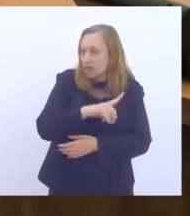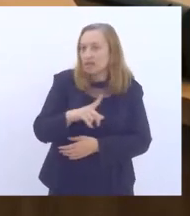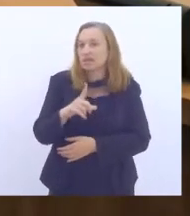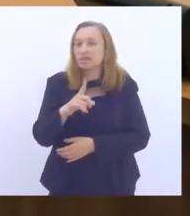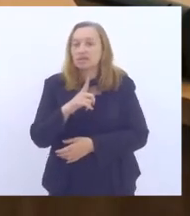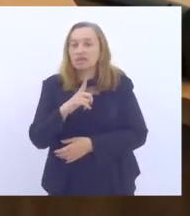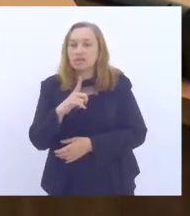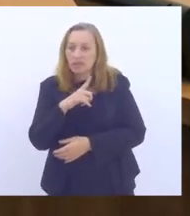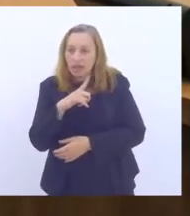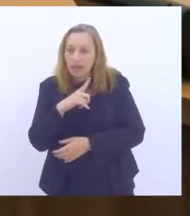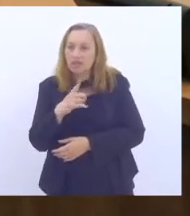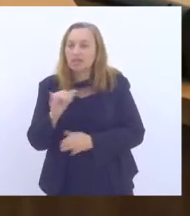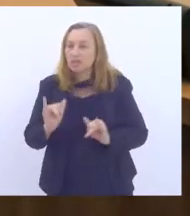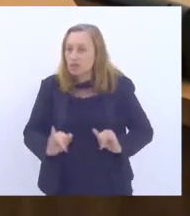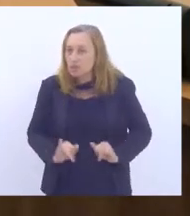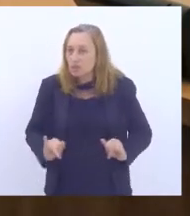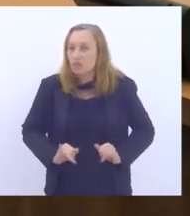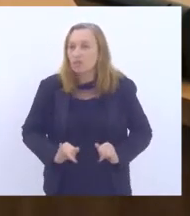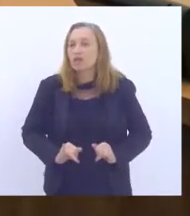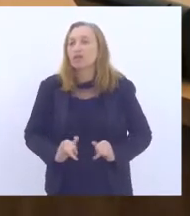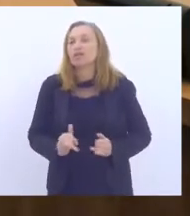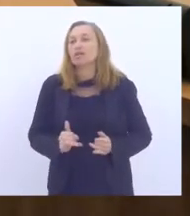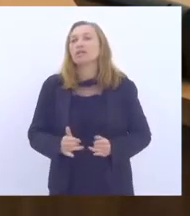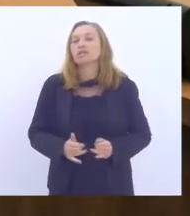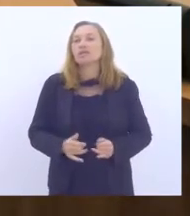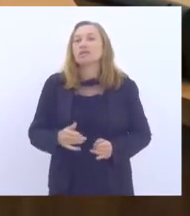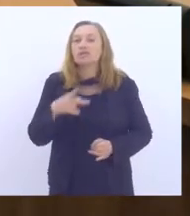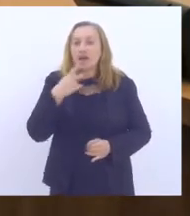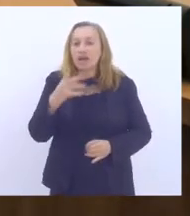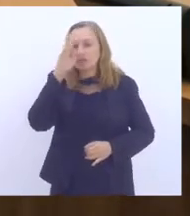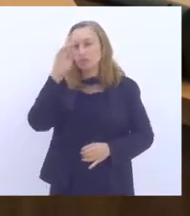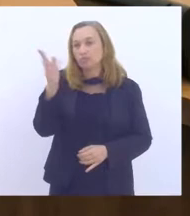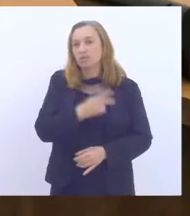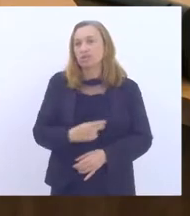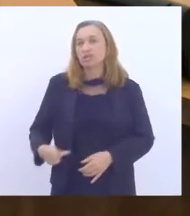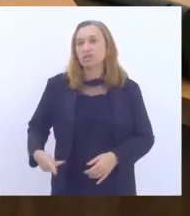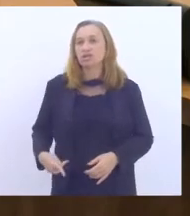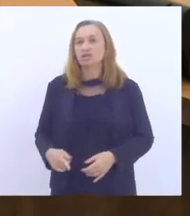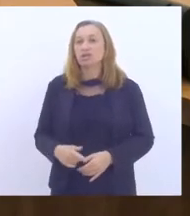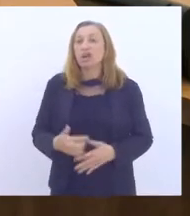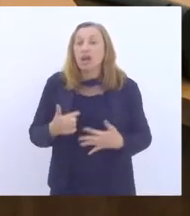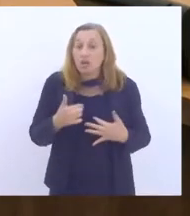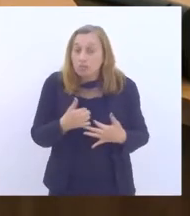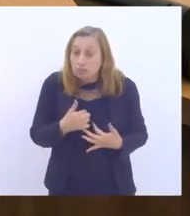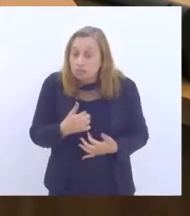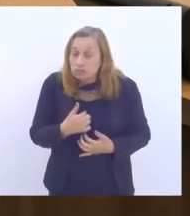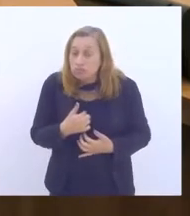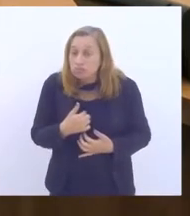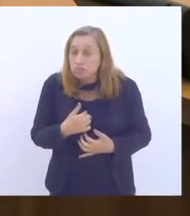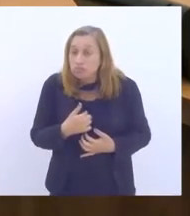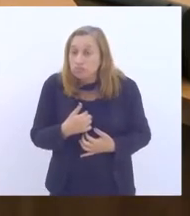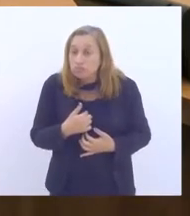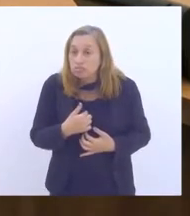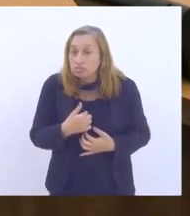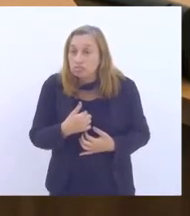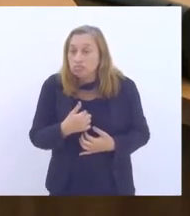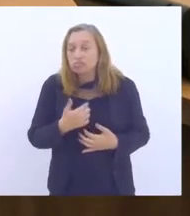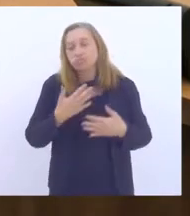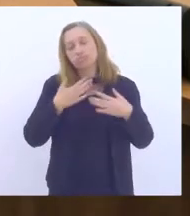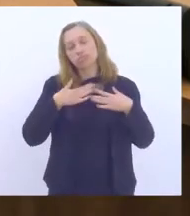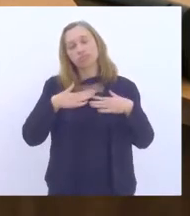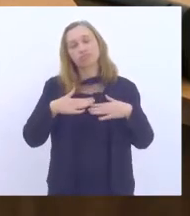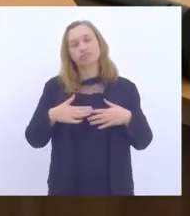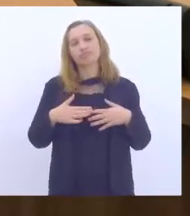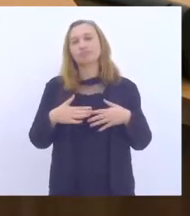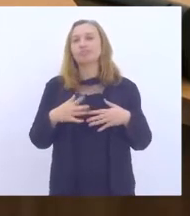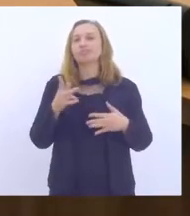que eles que eles passam que eles sofrem e dizer Presidente aqui eu com muita tranquilidade